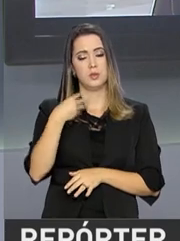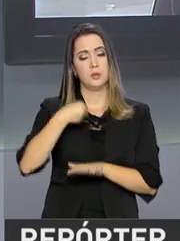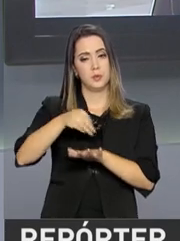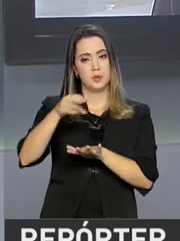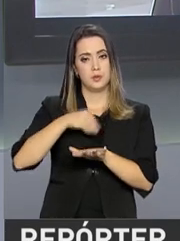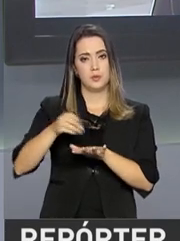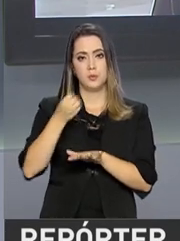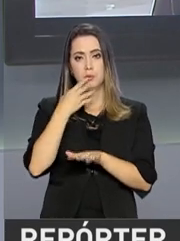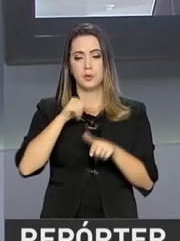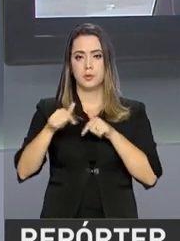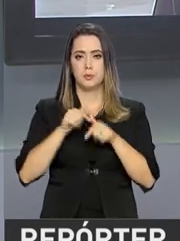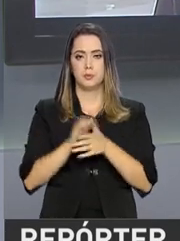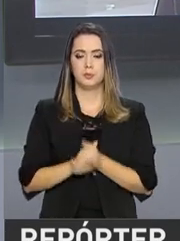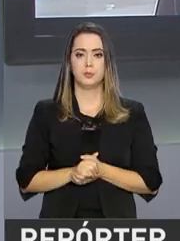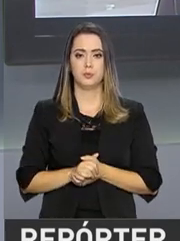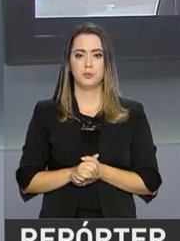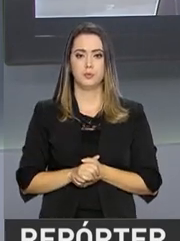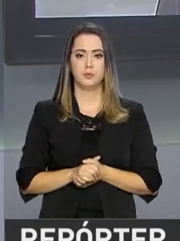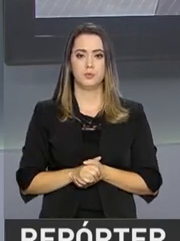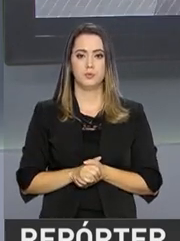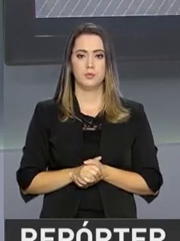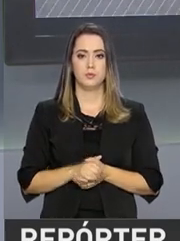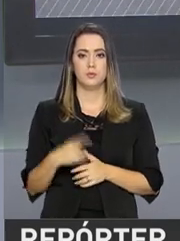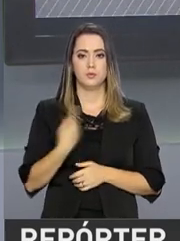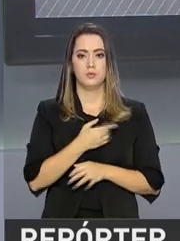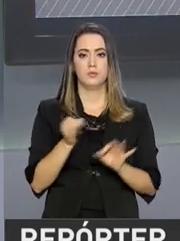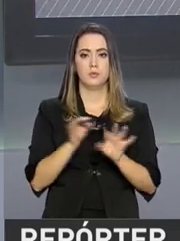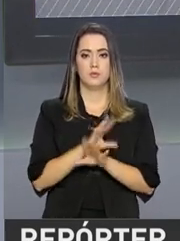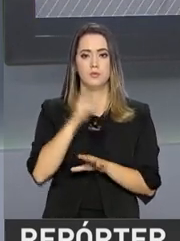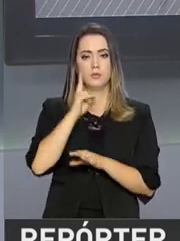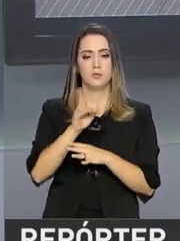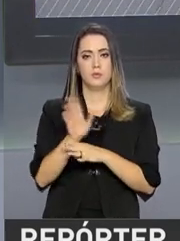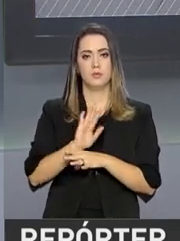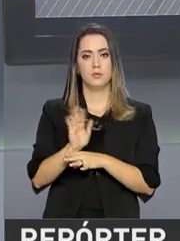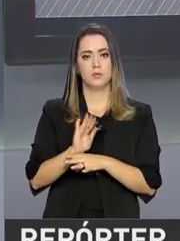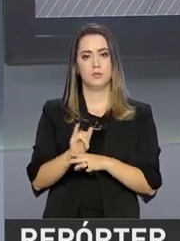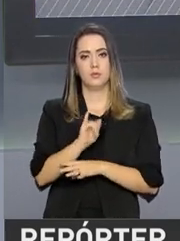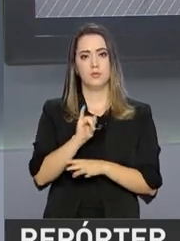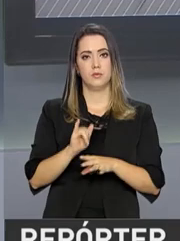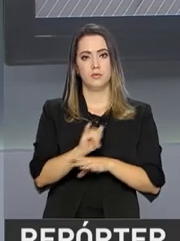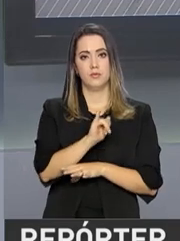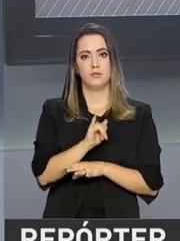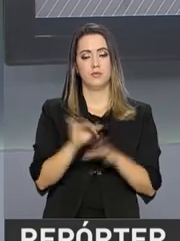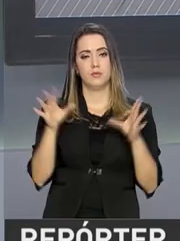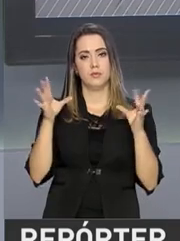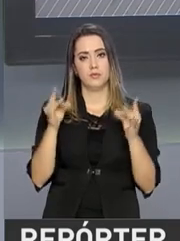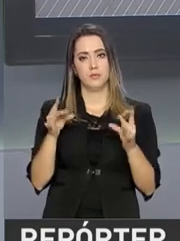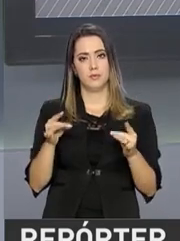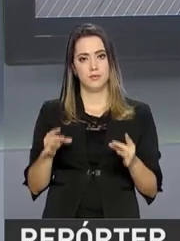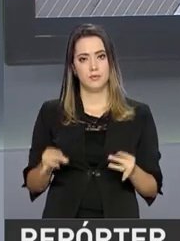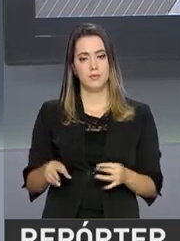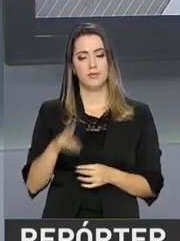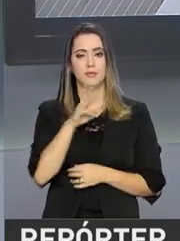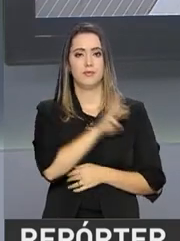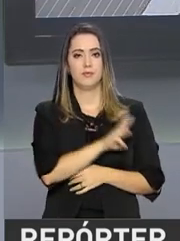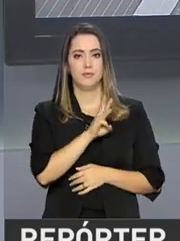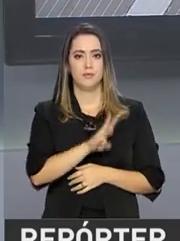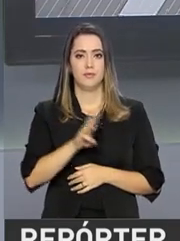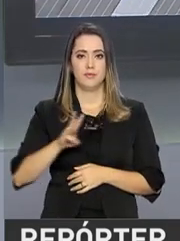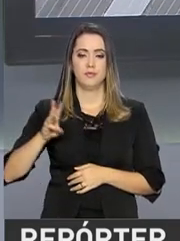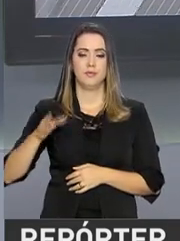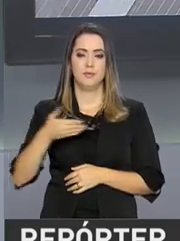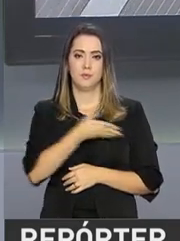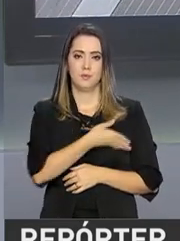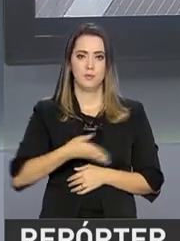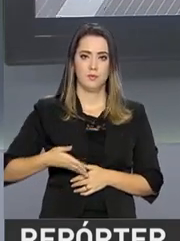informações bom trabalho pra você nós ficamos por aqui você pode rever as reportagens no youtube e toda a nossa programação também